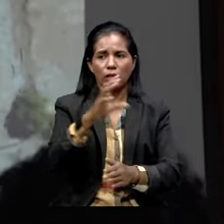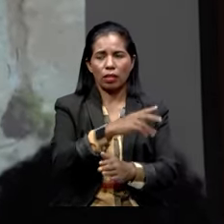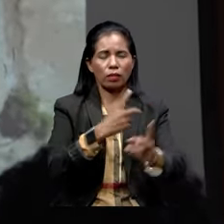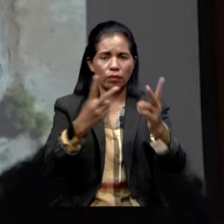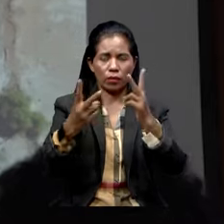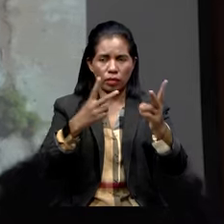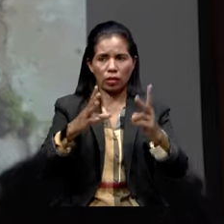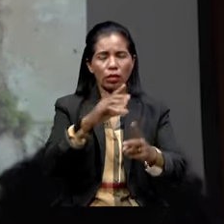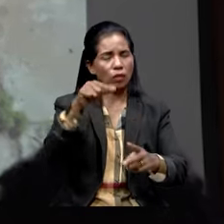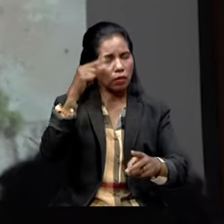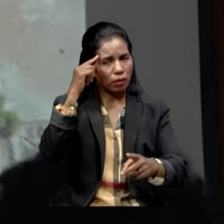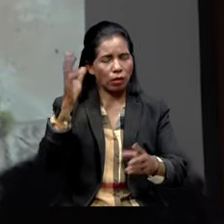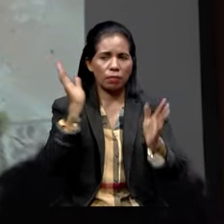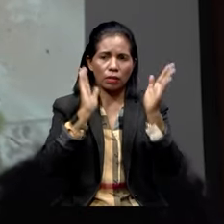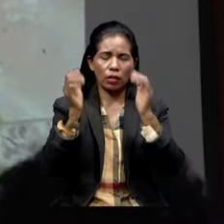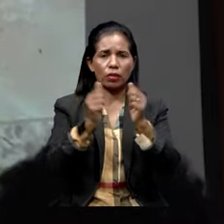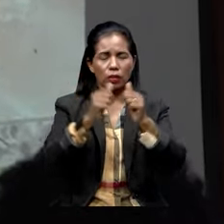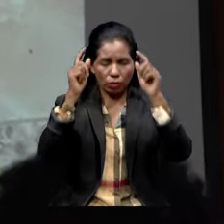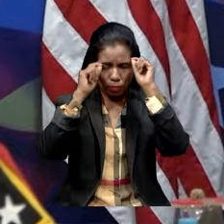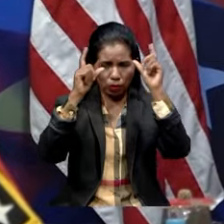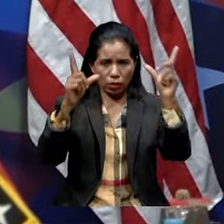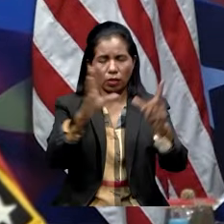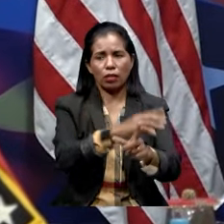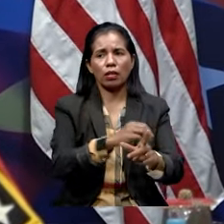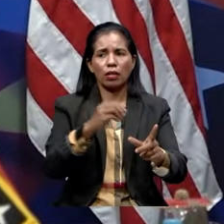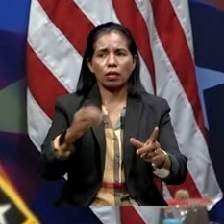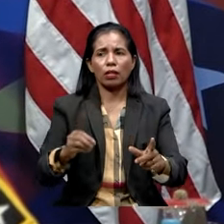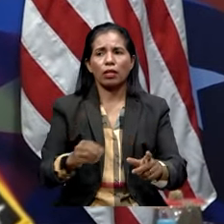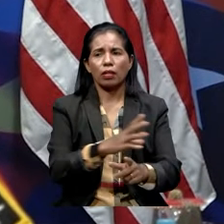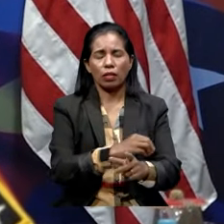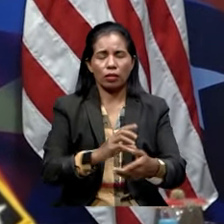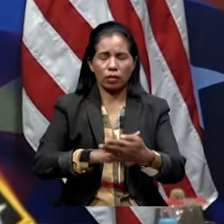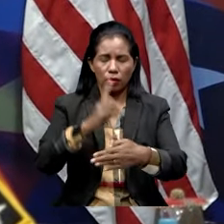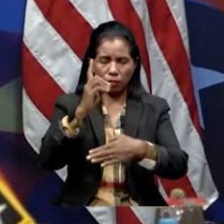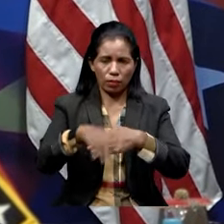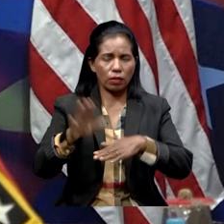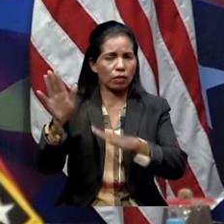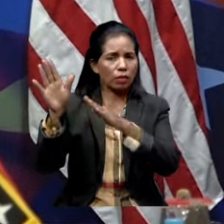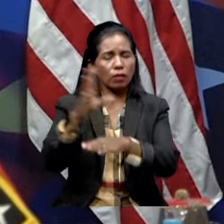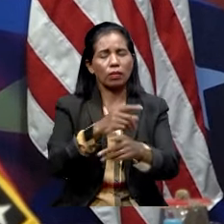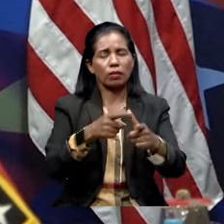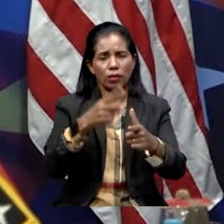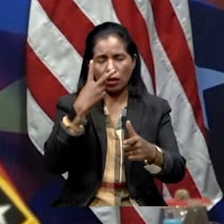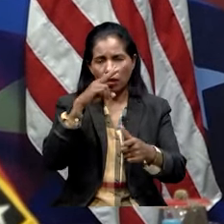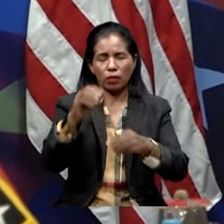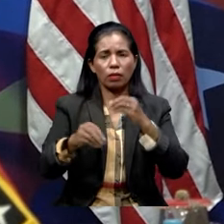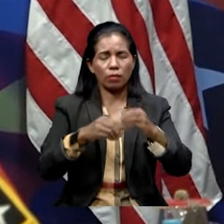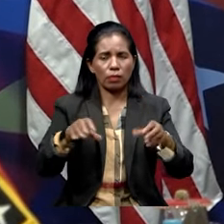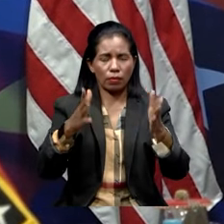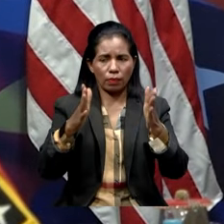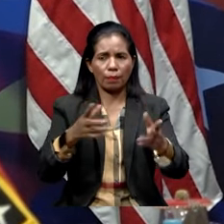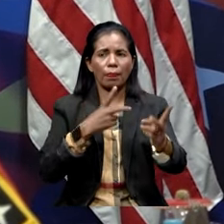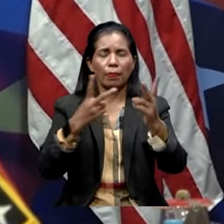né, governo Malásia ou Timor-Leste, temos, assina acordo tolo com o desenvolvimento rural no capacitação recurso humano. Né,